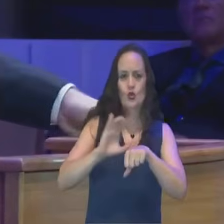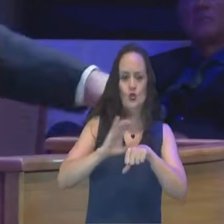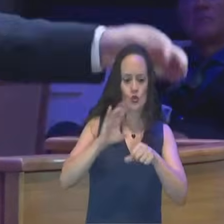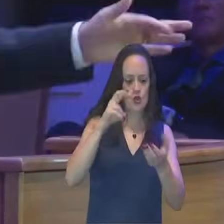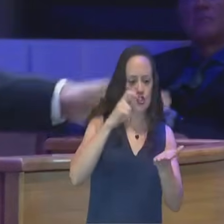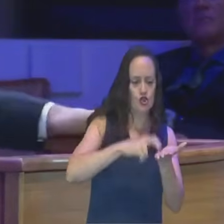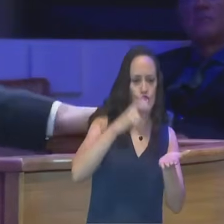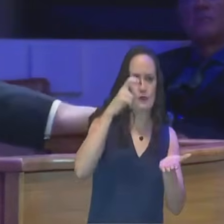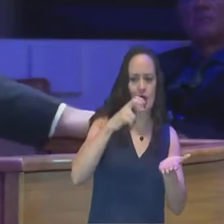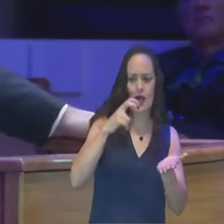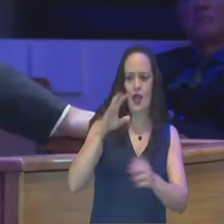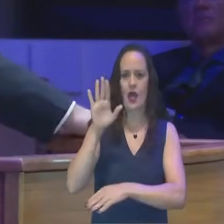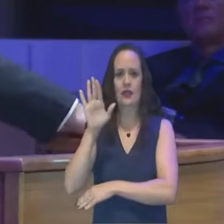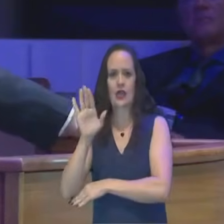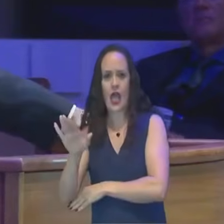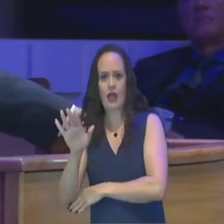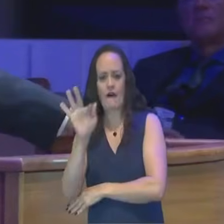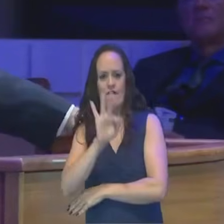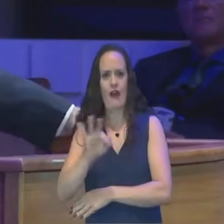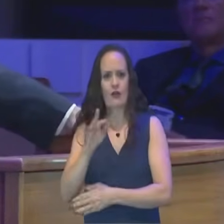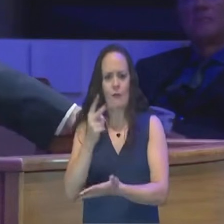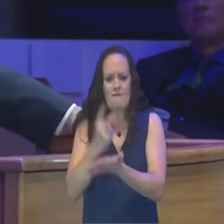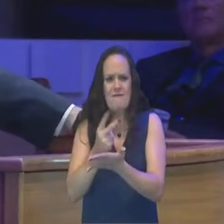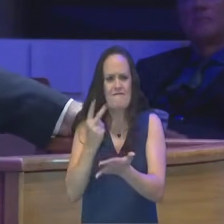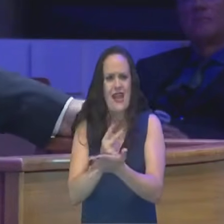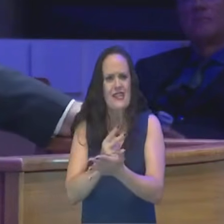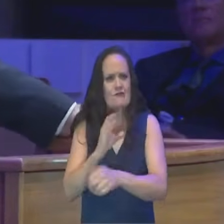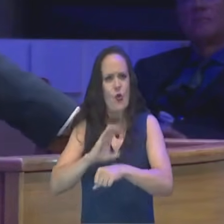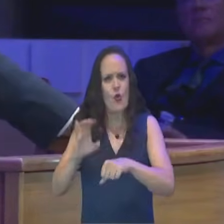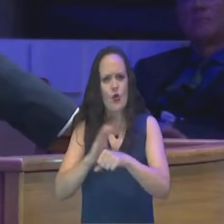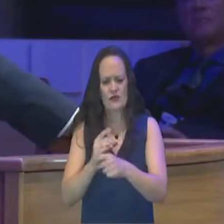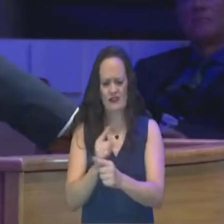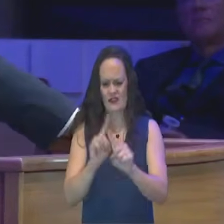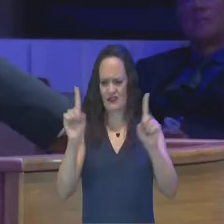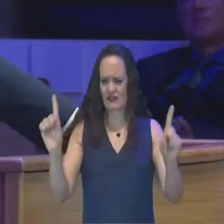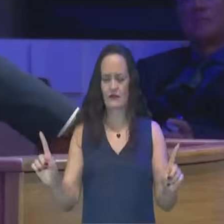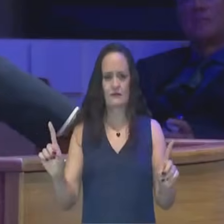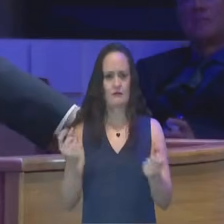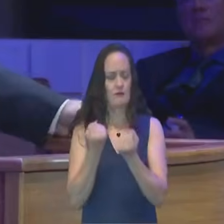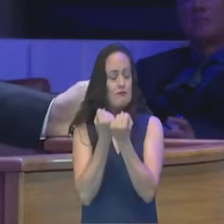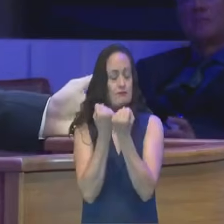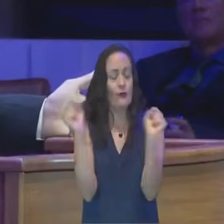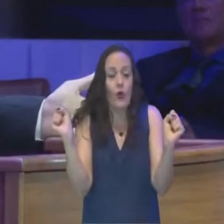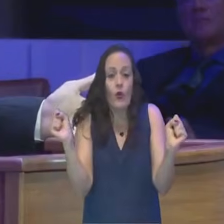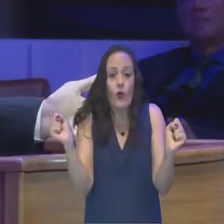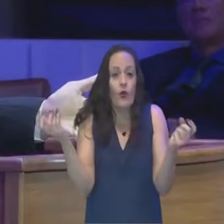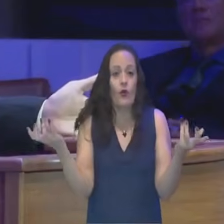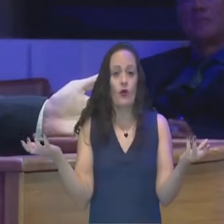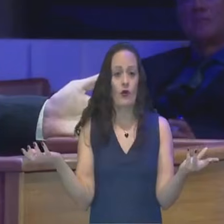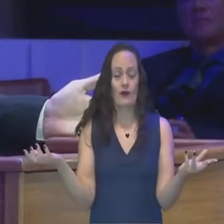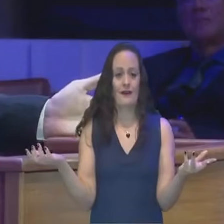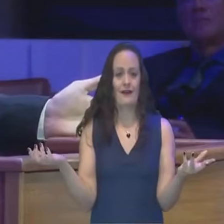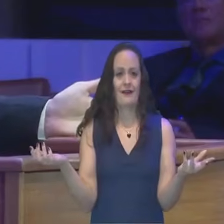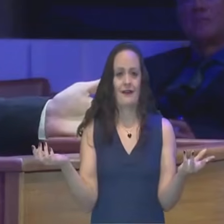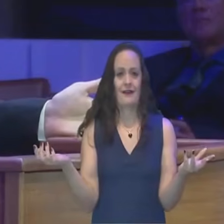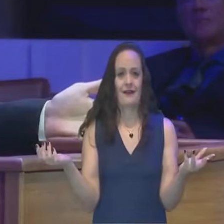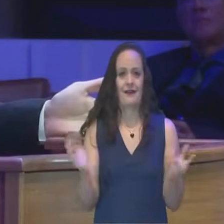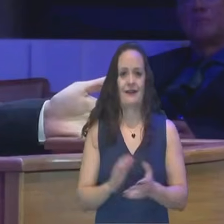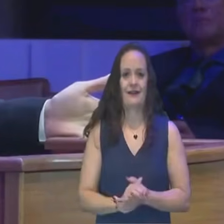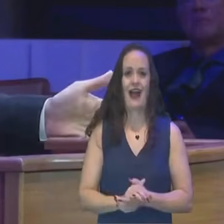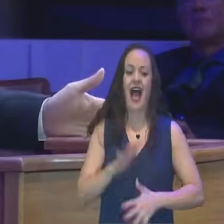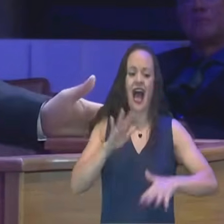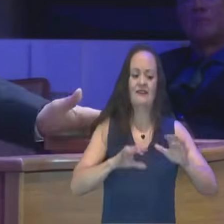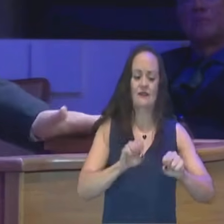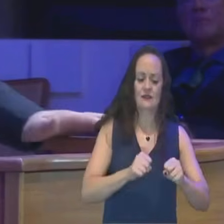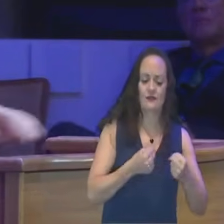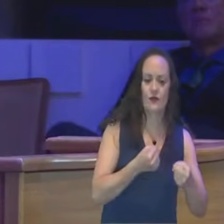manhã, talvez da mesma universidade. A gente não dá conta. Em algum a gente pode se dedicar